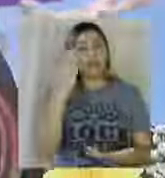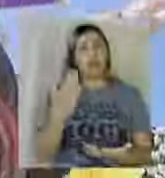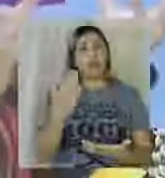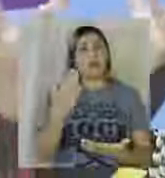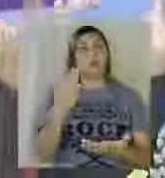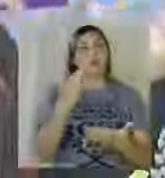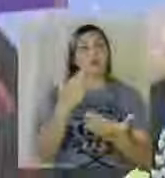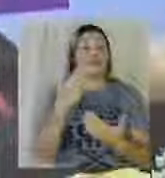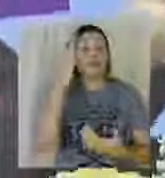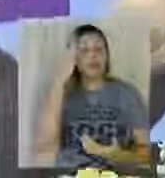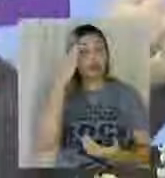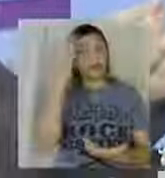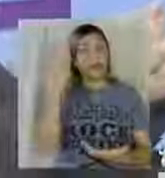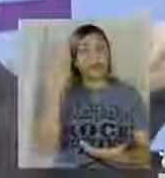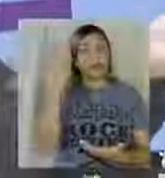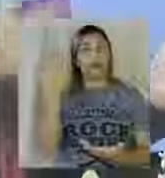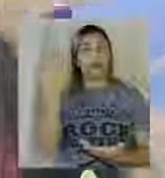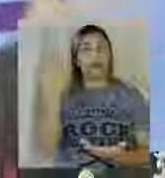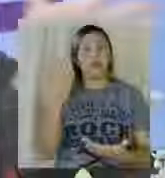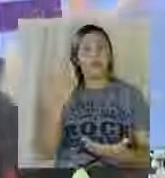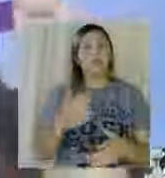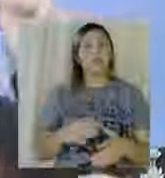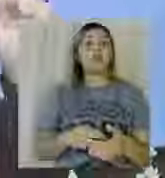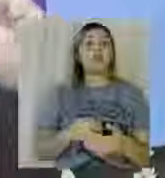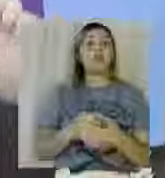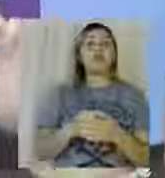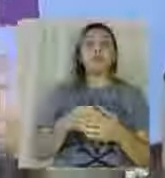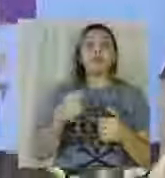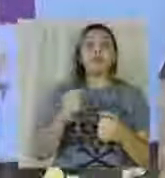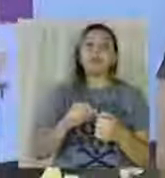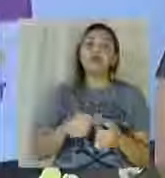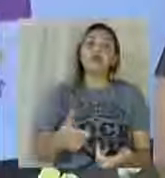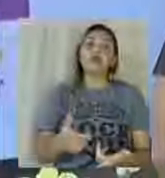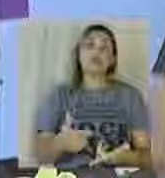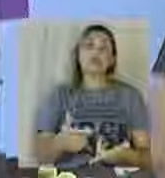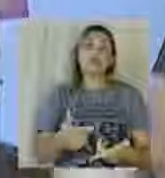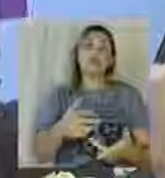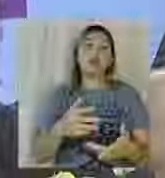profissionais contratados pelo compromisso que eles têm com a bandeira da inclusão.